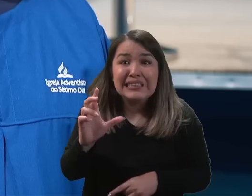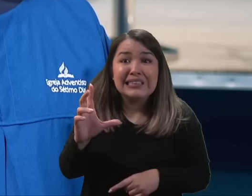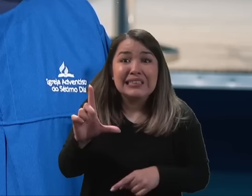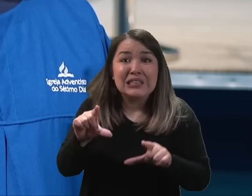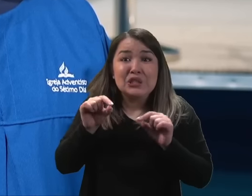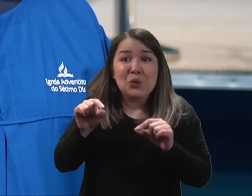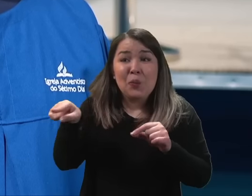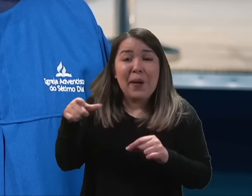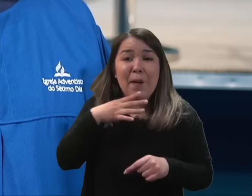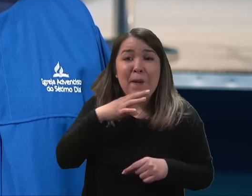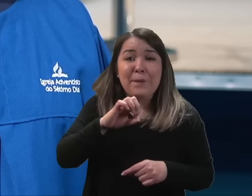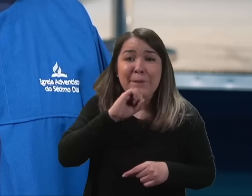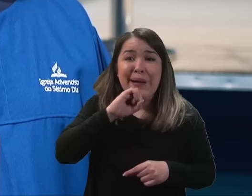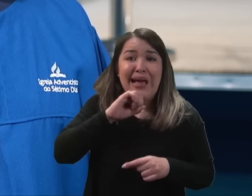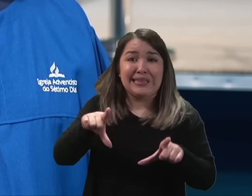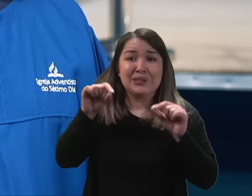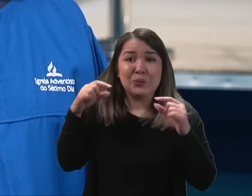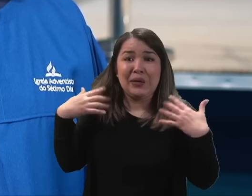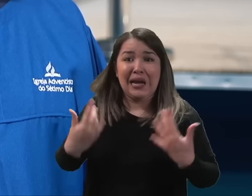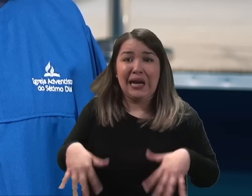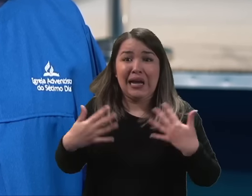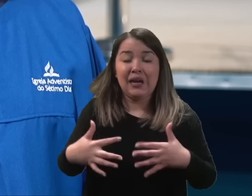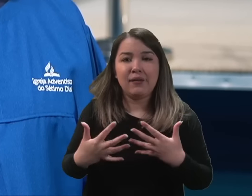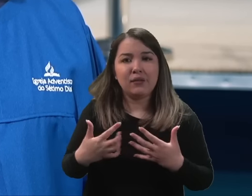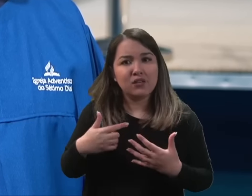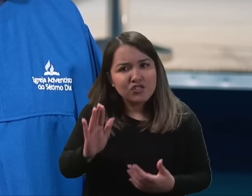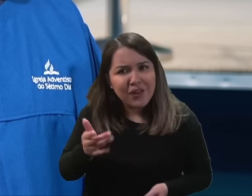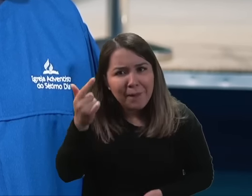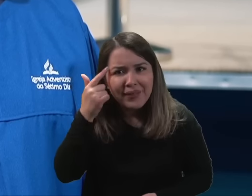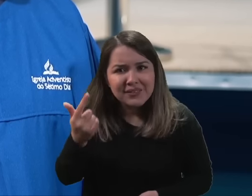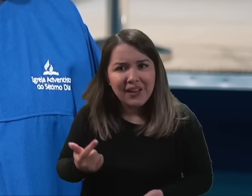a essa verdade já pensaram?